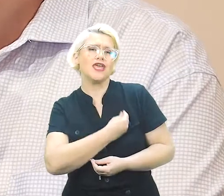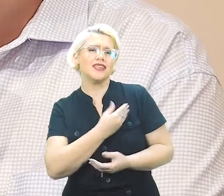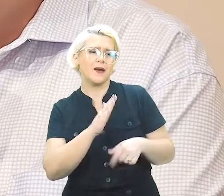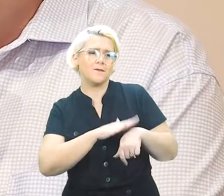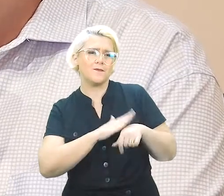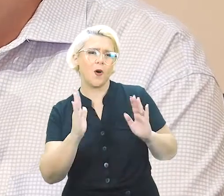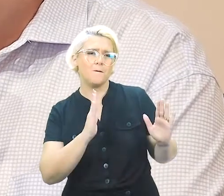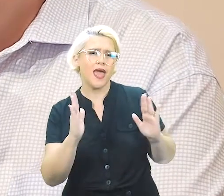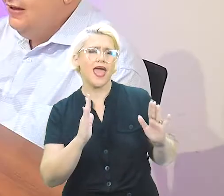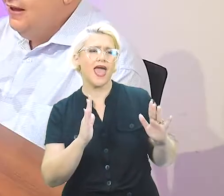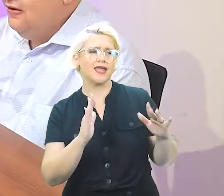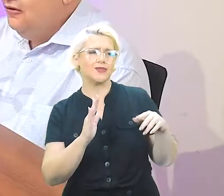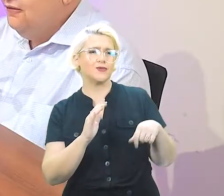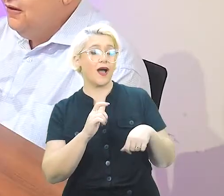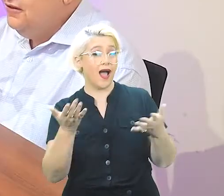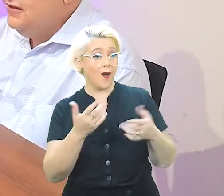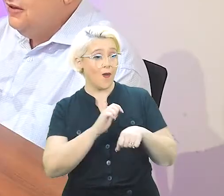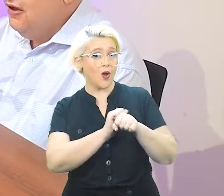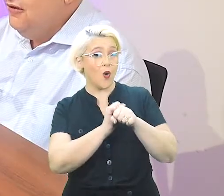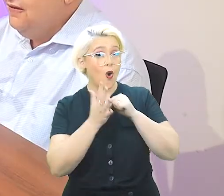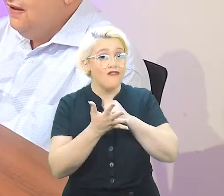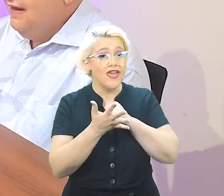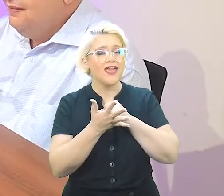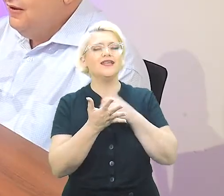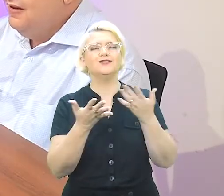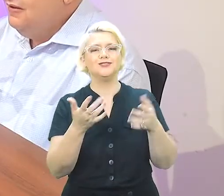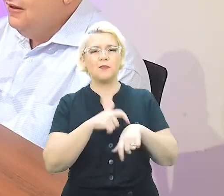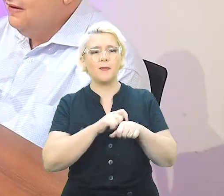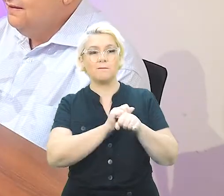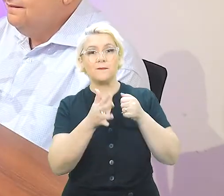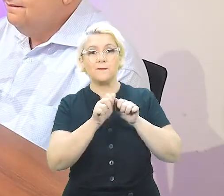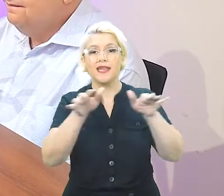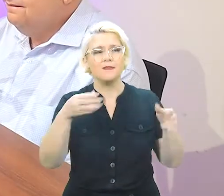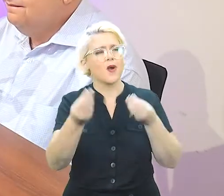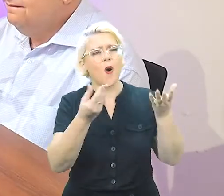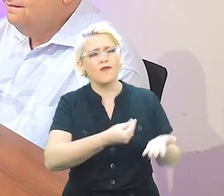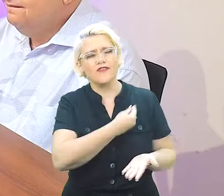convivido com essa coisa chamada Covid-19, a pandemia?